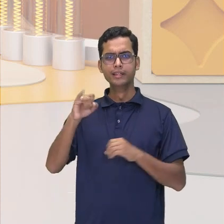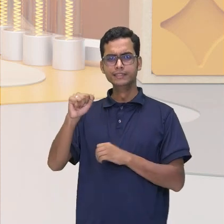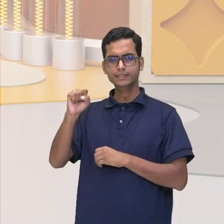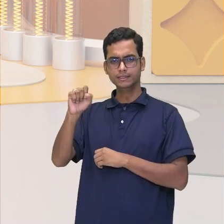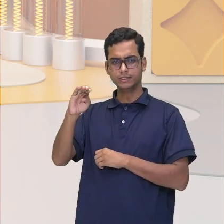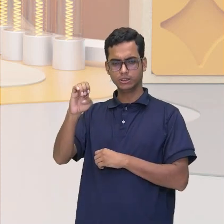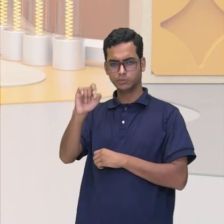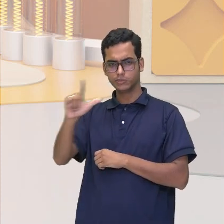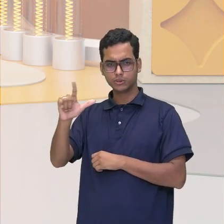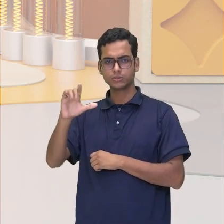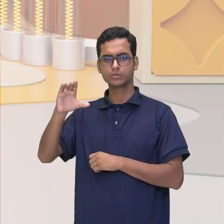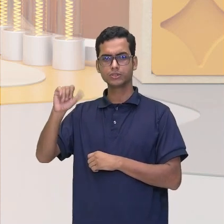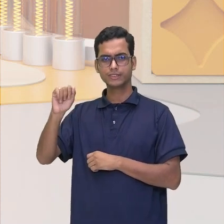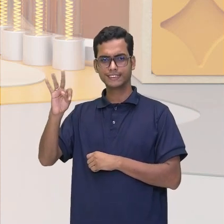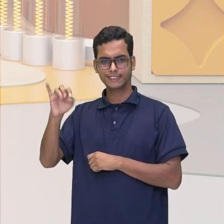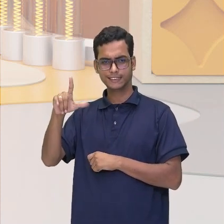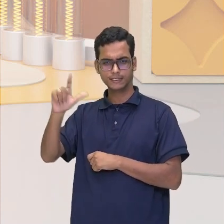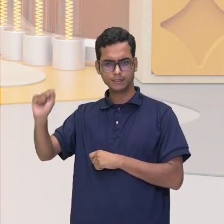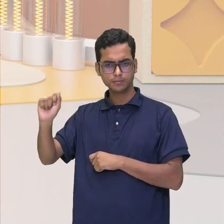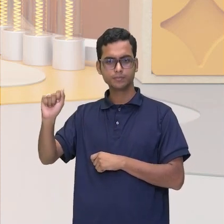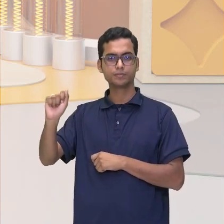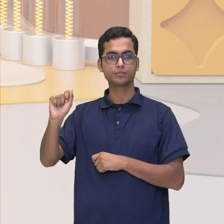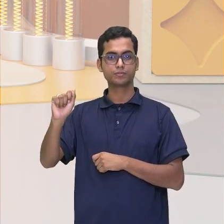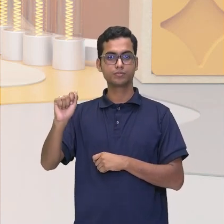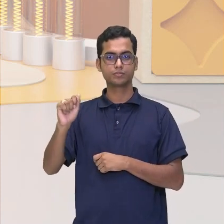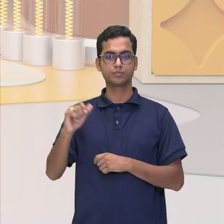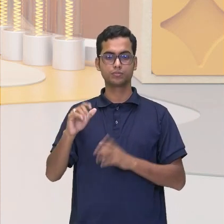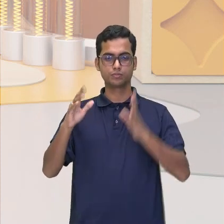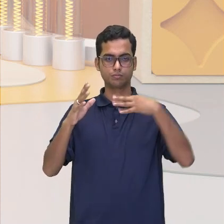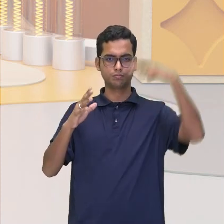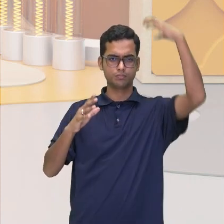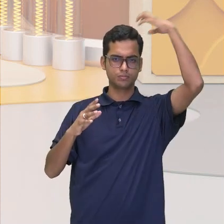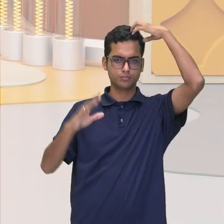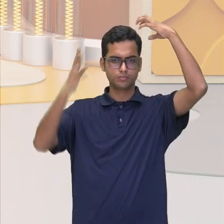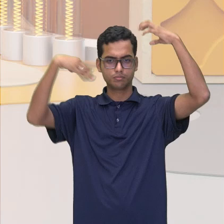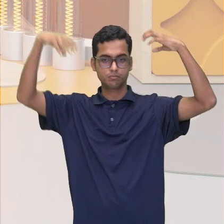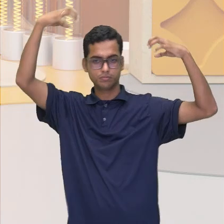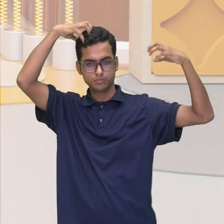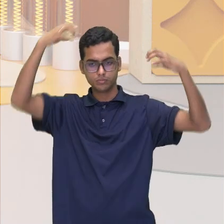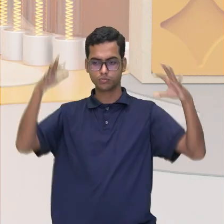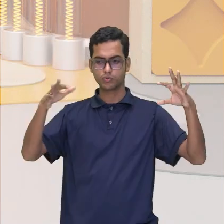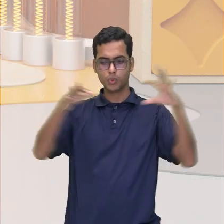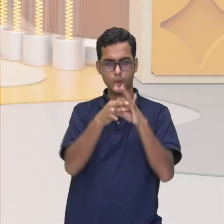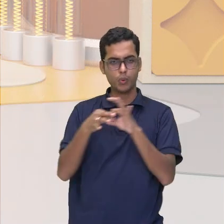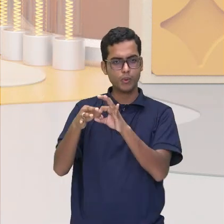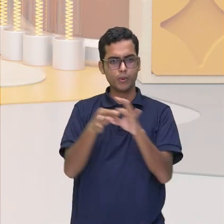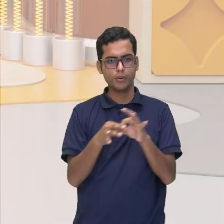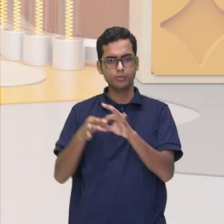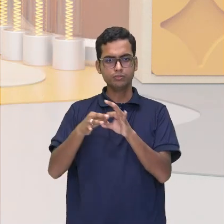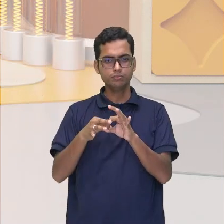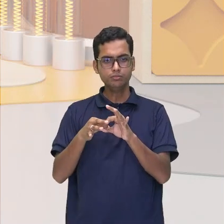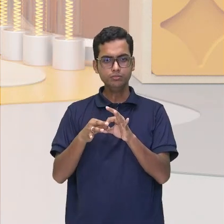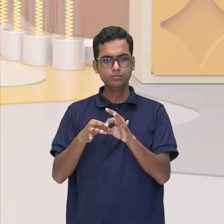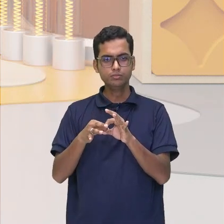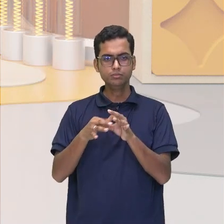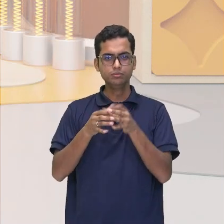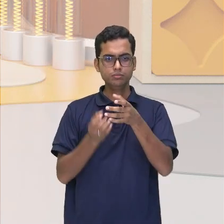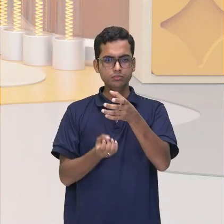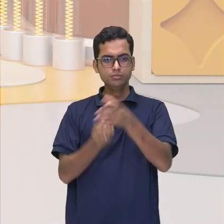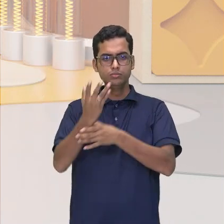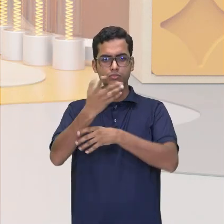essa união, ela unificou os dois reinos, o reino de Castela e o reino de Aragão, culminando